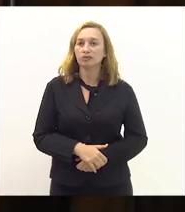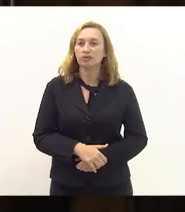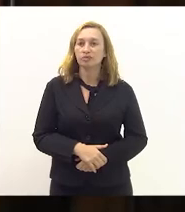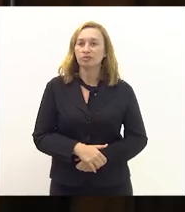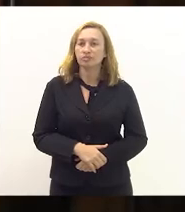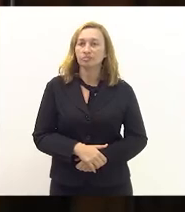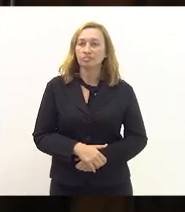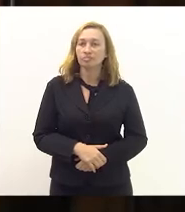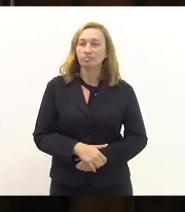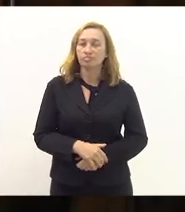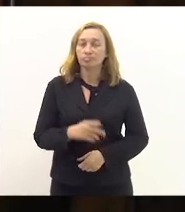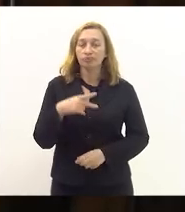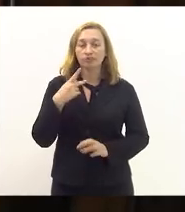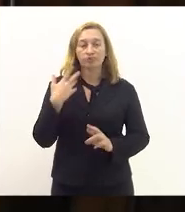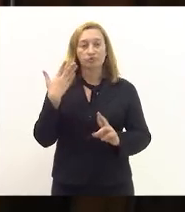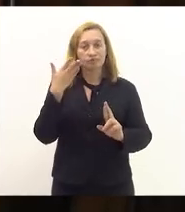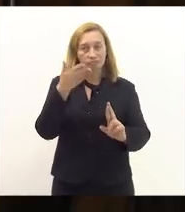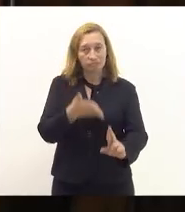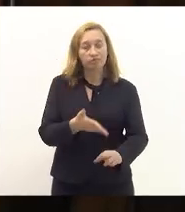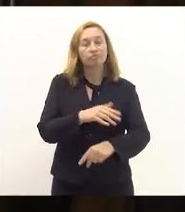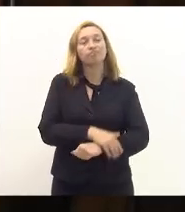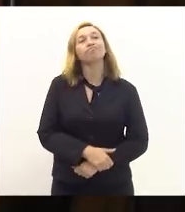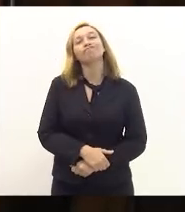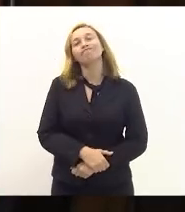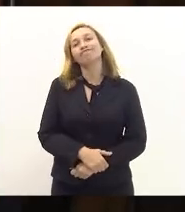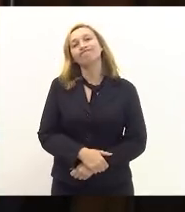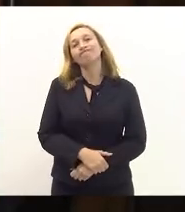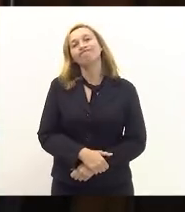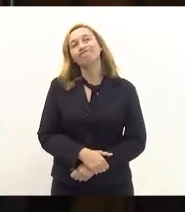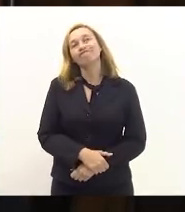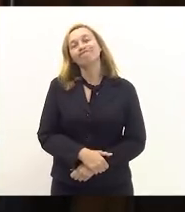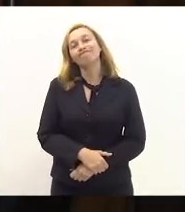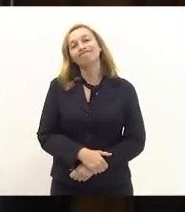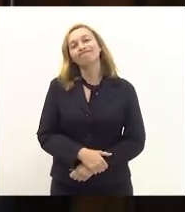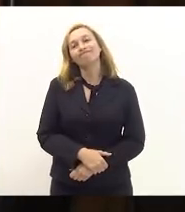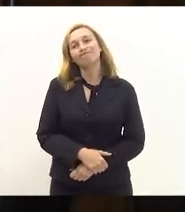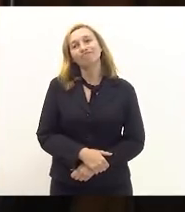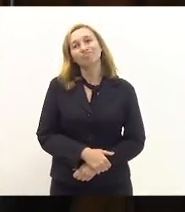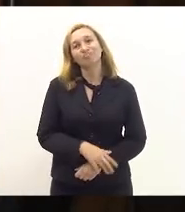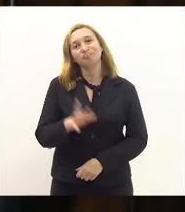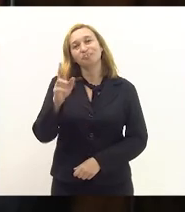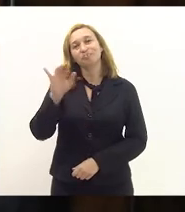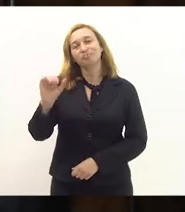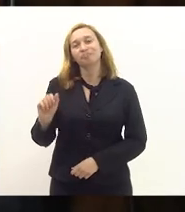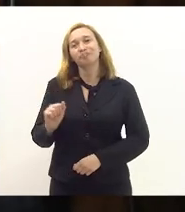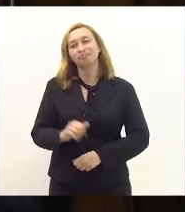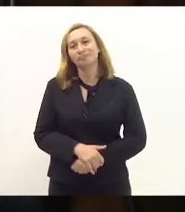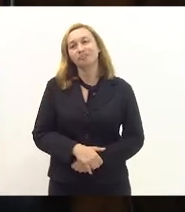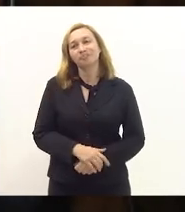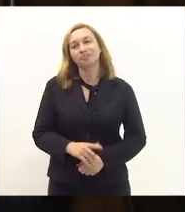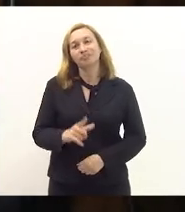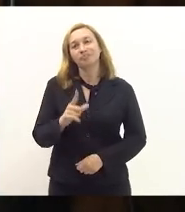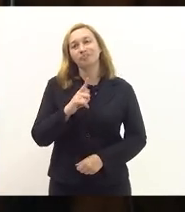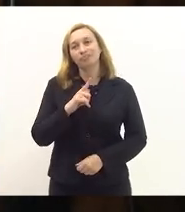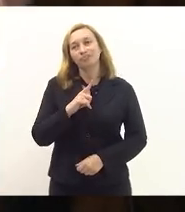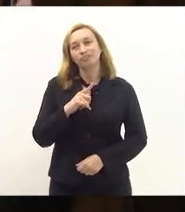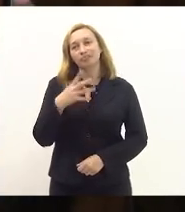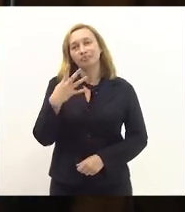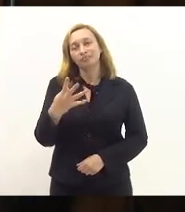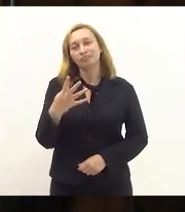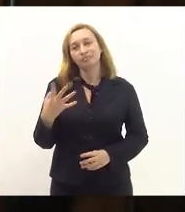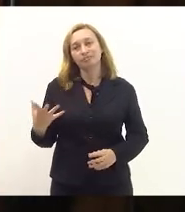E ele fazia referência ao fato de Brizola ter quatro